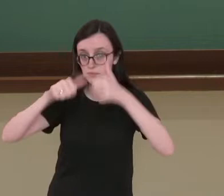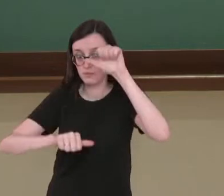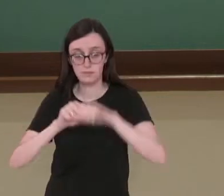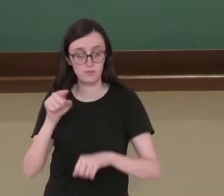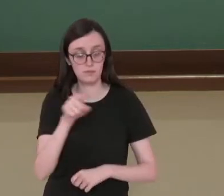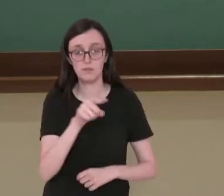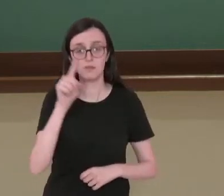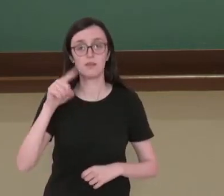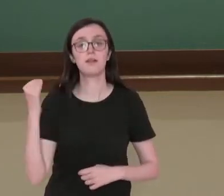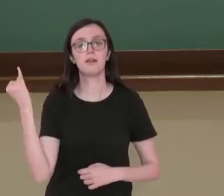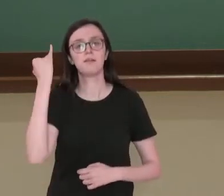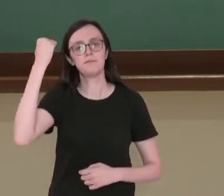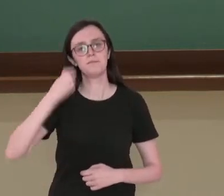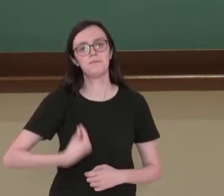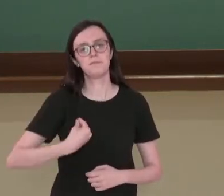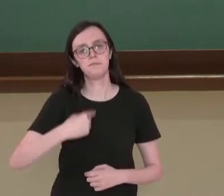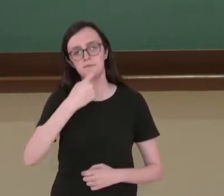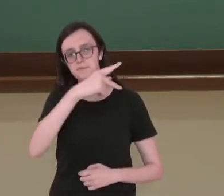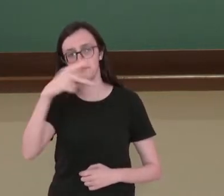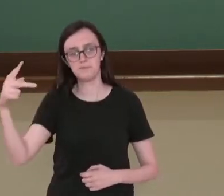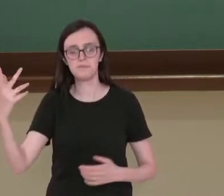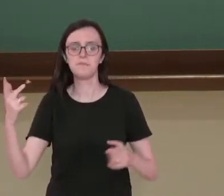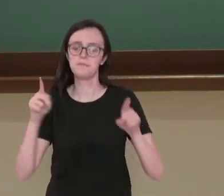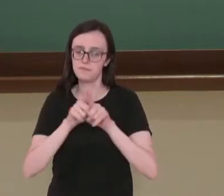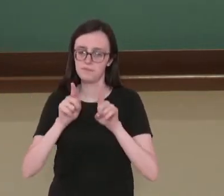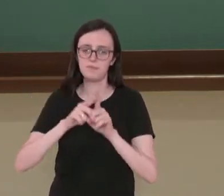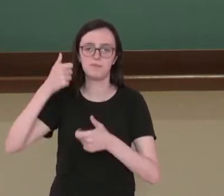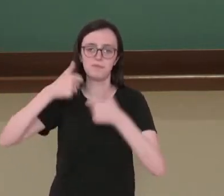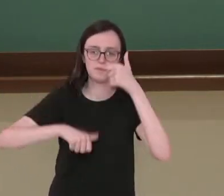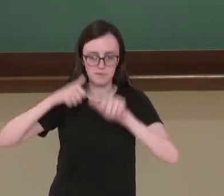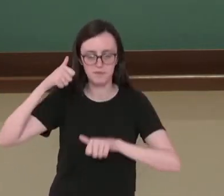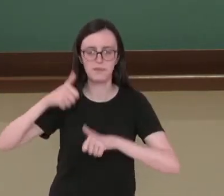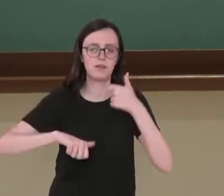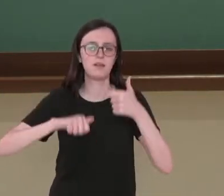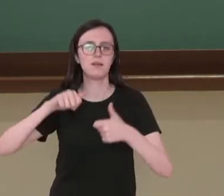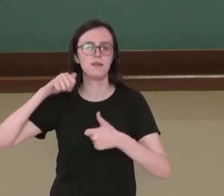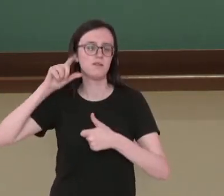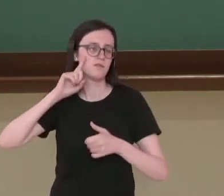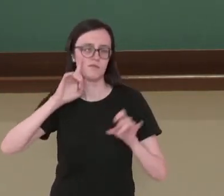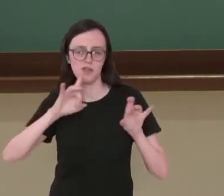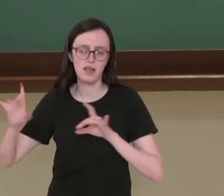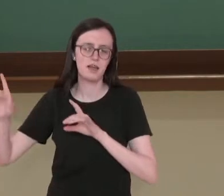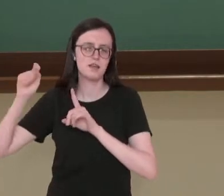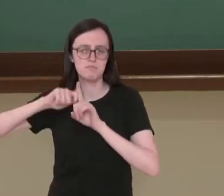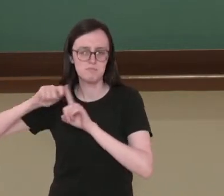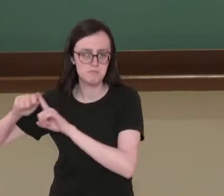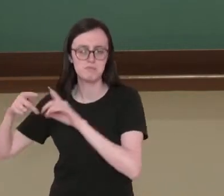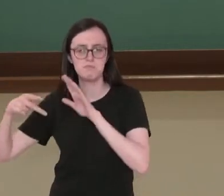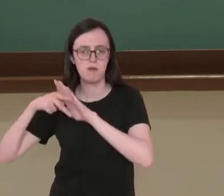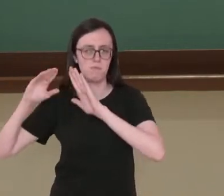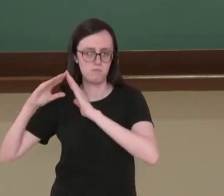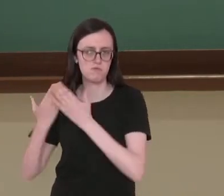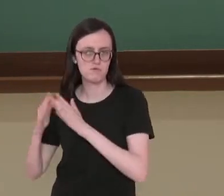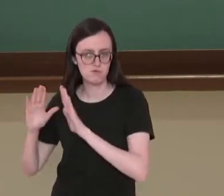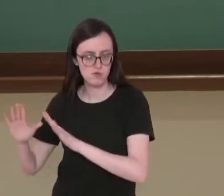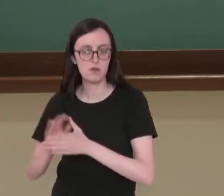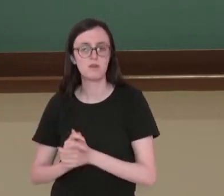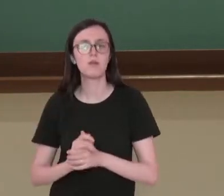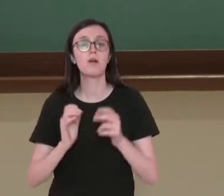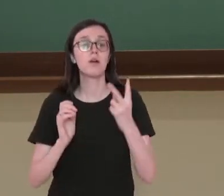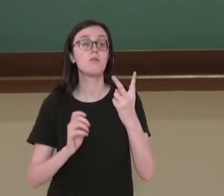extremamente importantes para a vida de vocês, além das avaliações diárias, mensais da escola, que